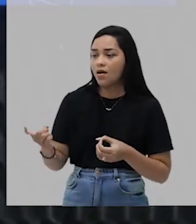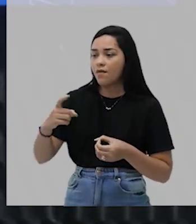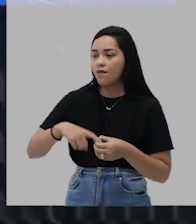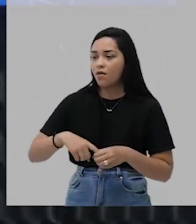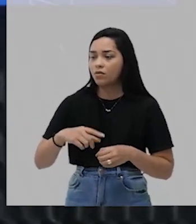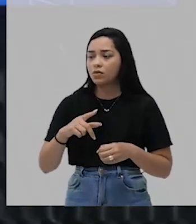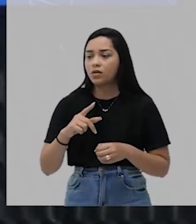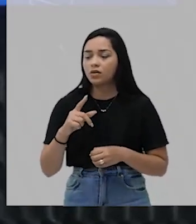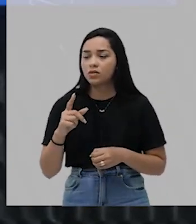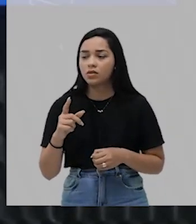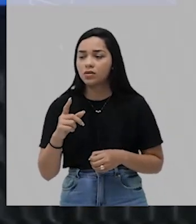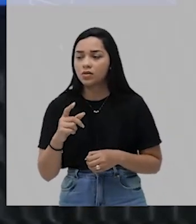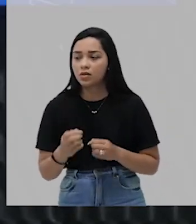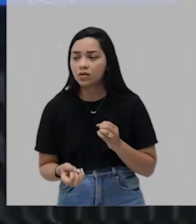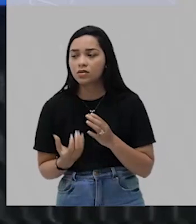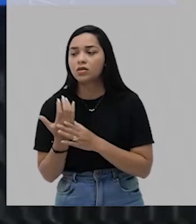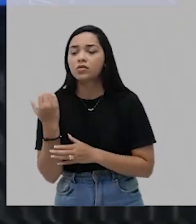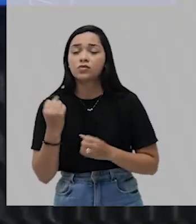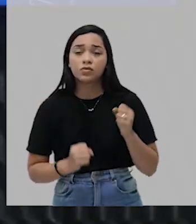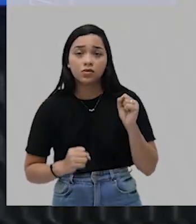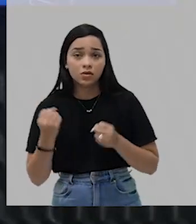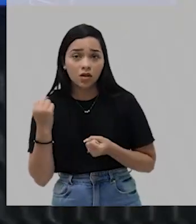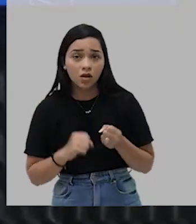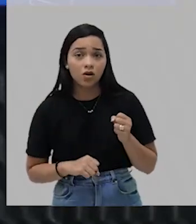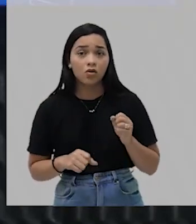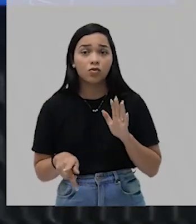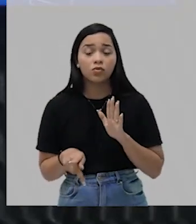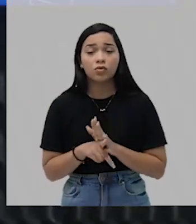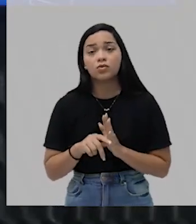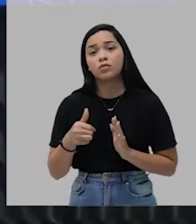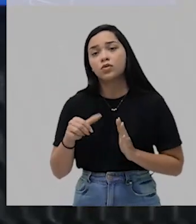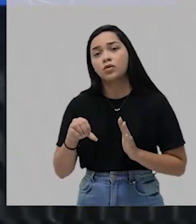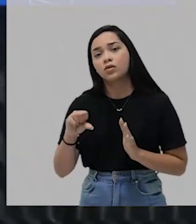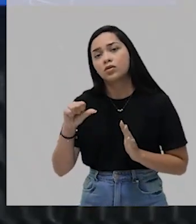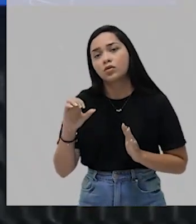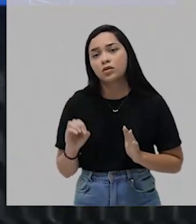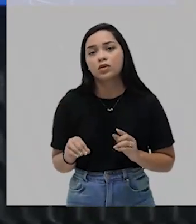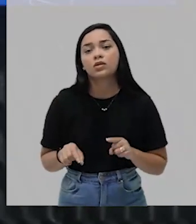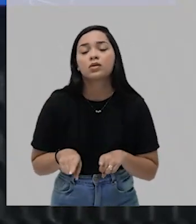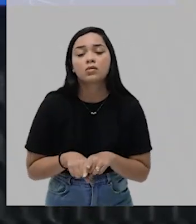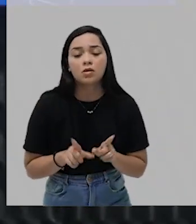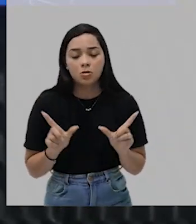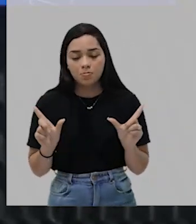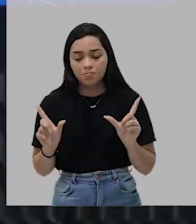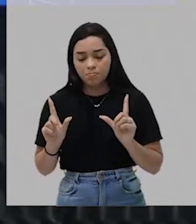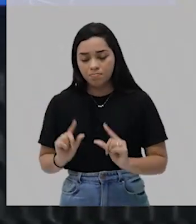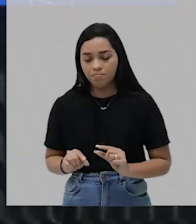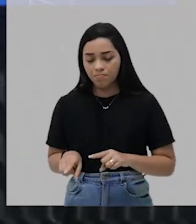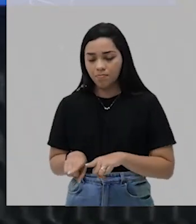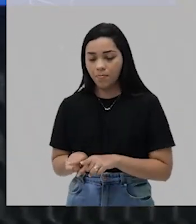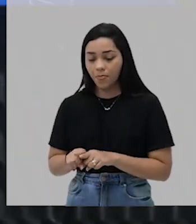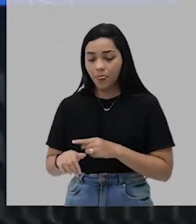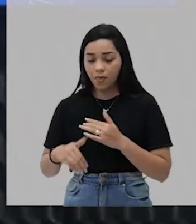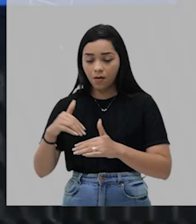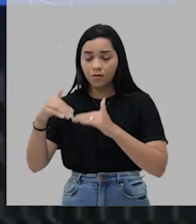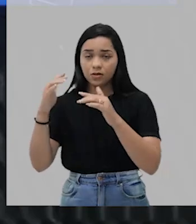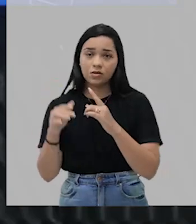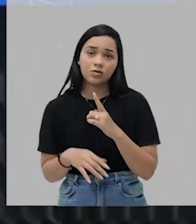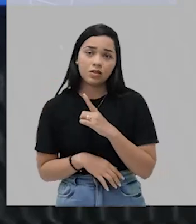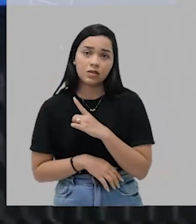produção industrial. A nossa produção industrial nos anos 80, ela encolheu. Se houve um processo de